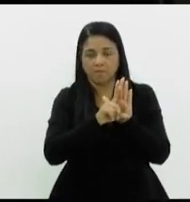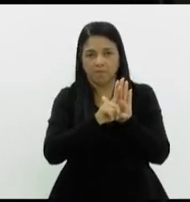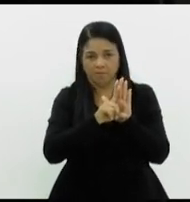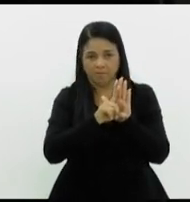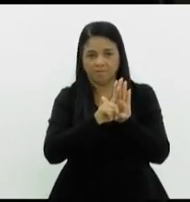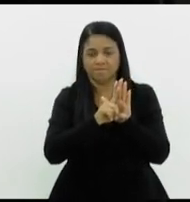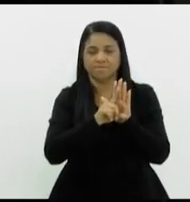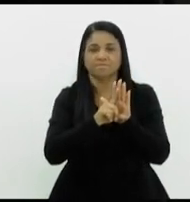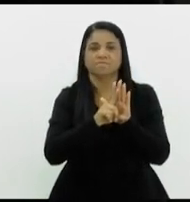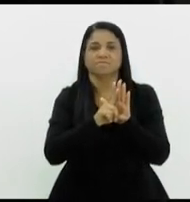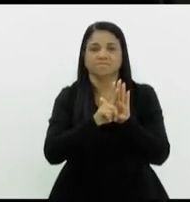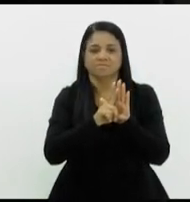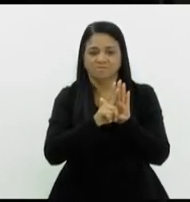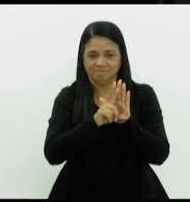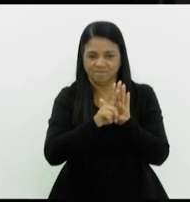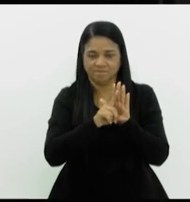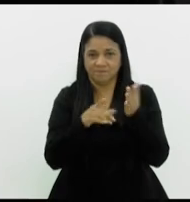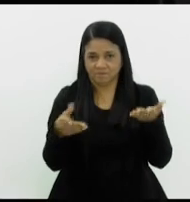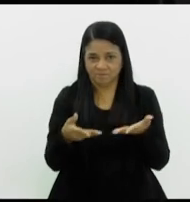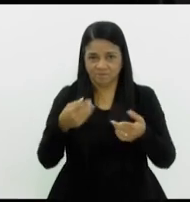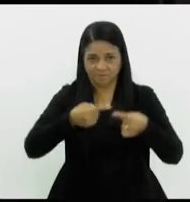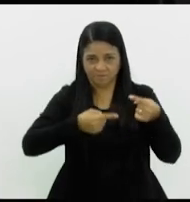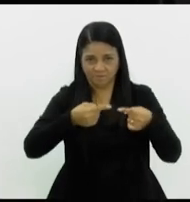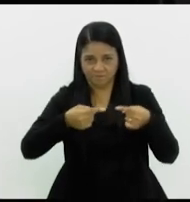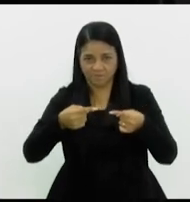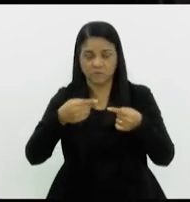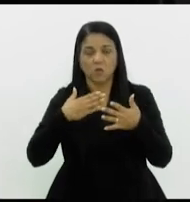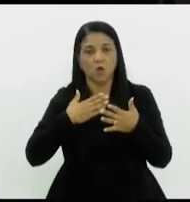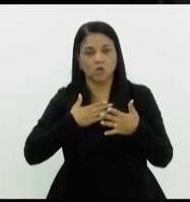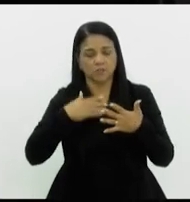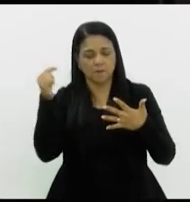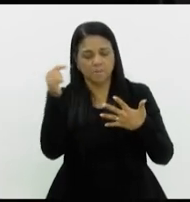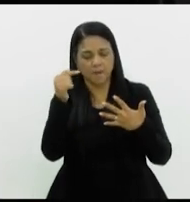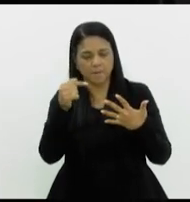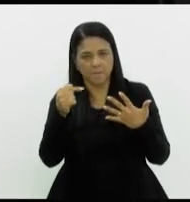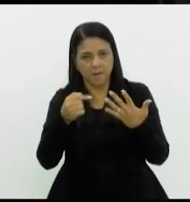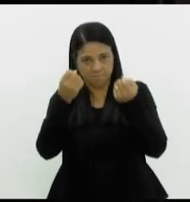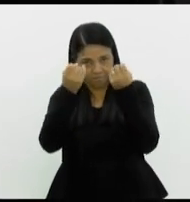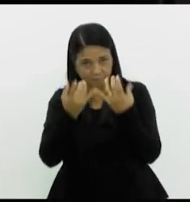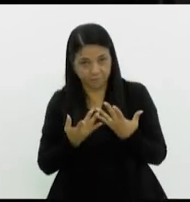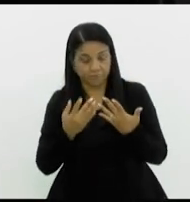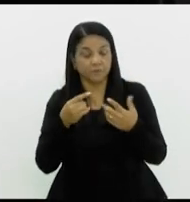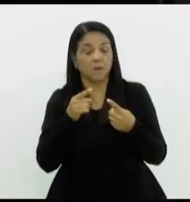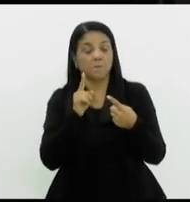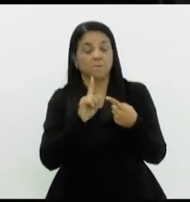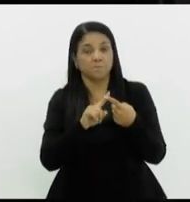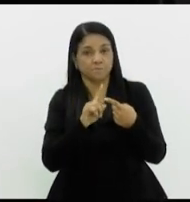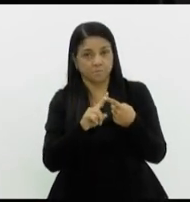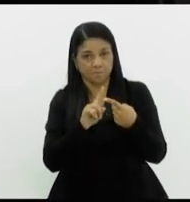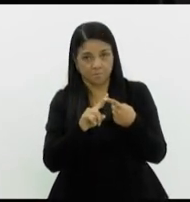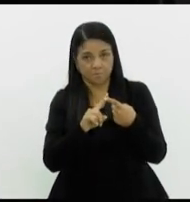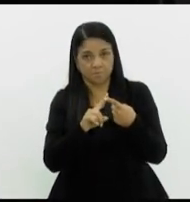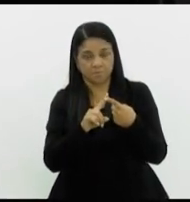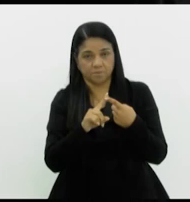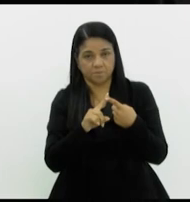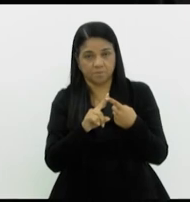eu gostaria de fazer alguns apontamentos. O primeiro deles é sobre